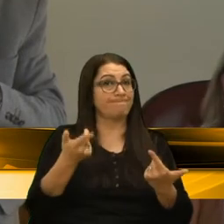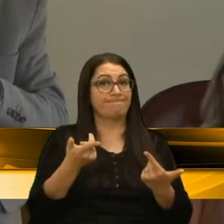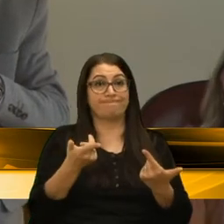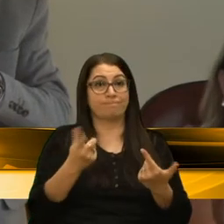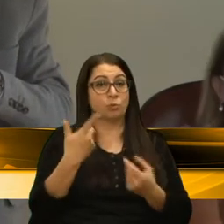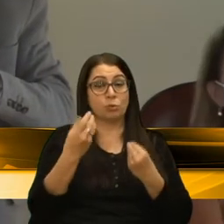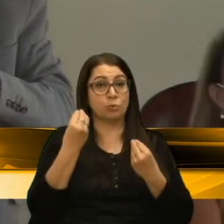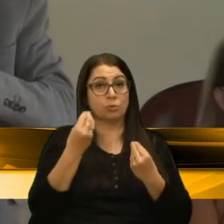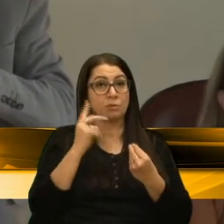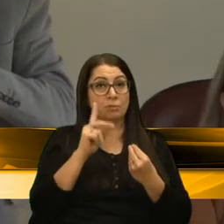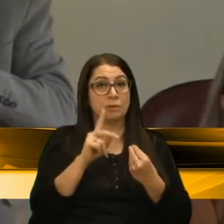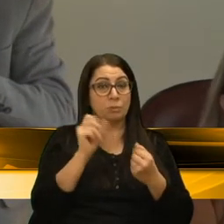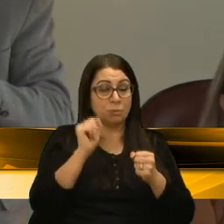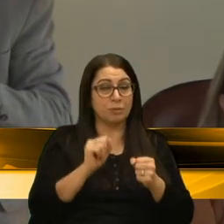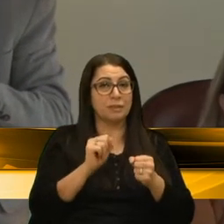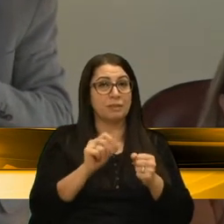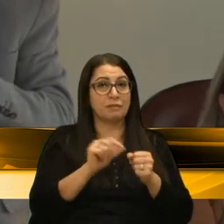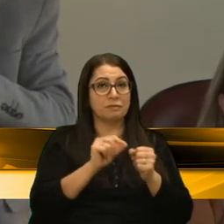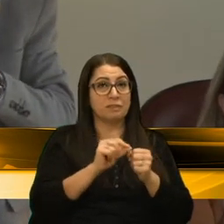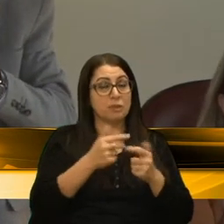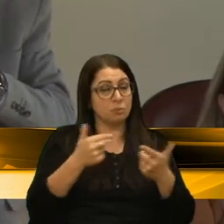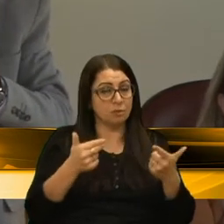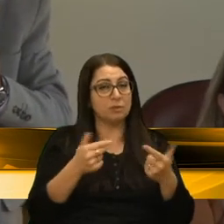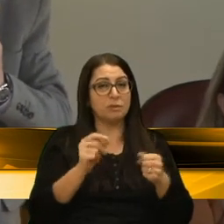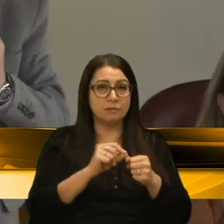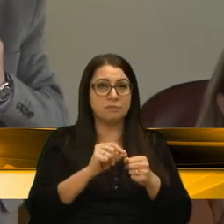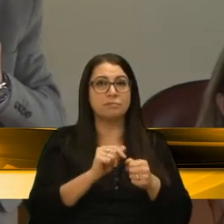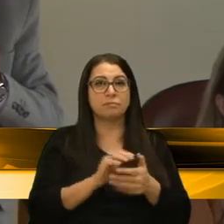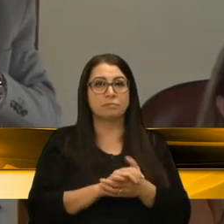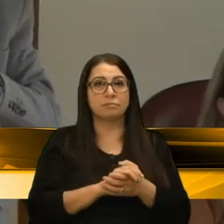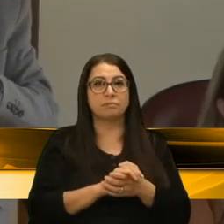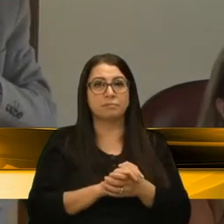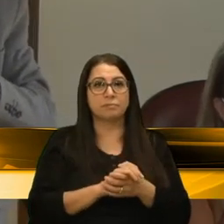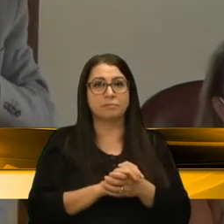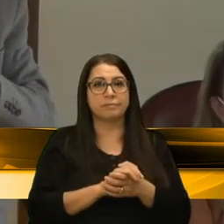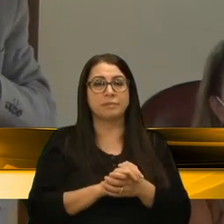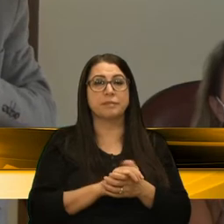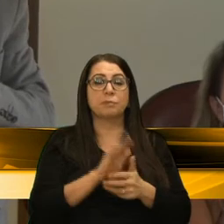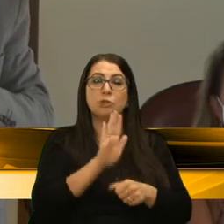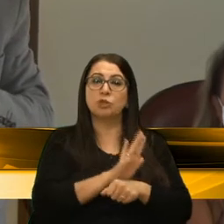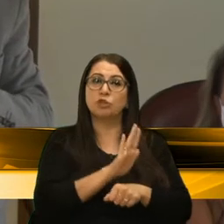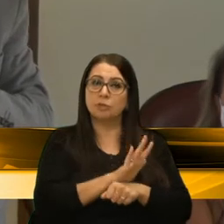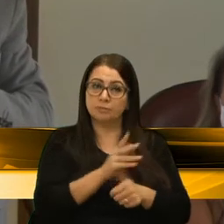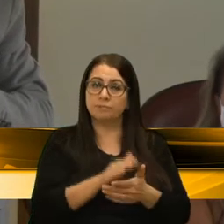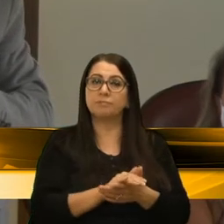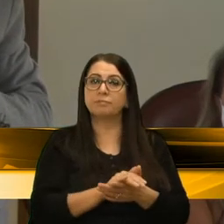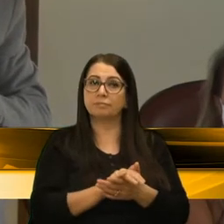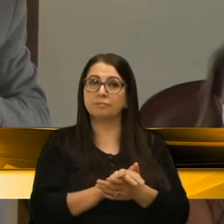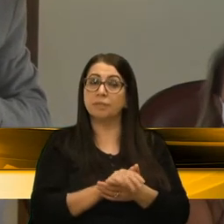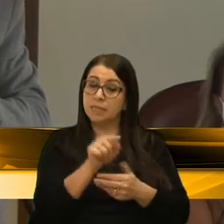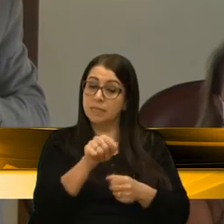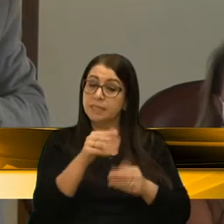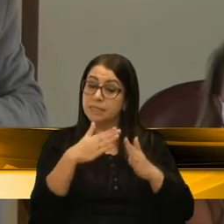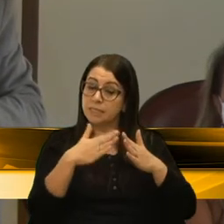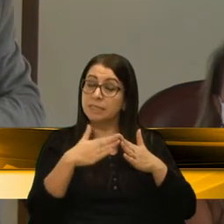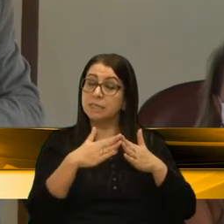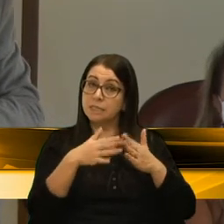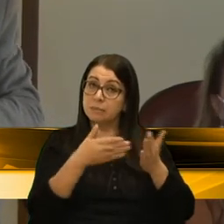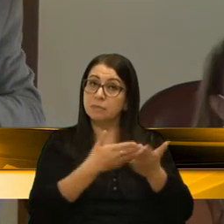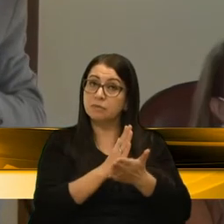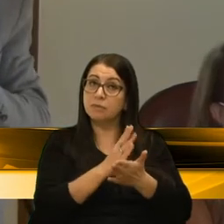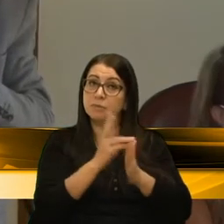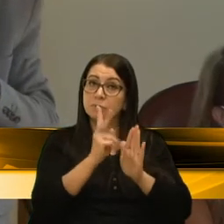Então, aonde nós pudermos fazer alguma coisa, façamos. Vamos ajudar. E eu acho que esta casa, aprovando